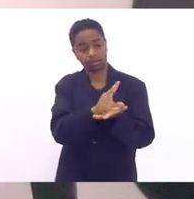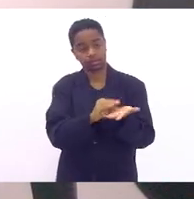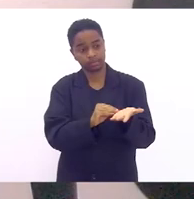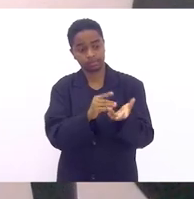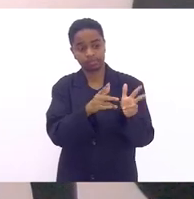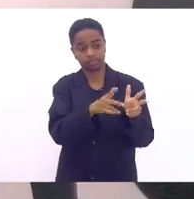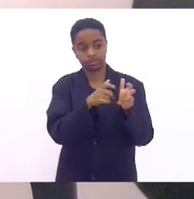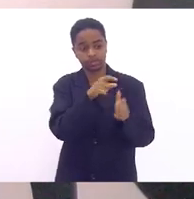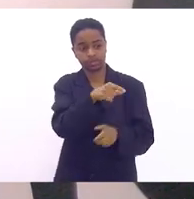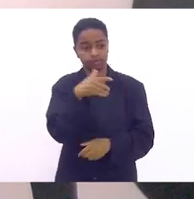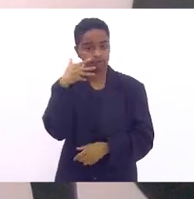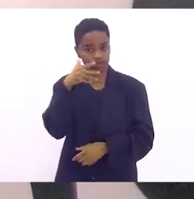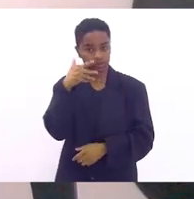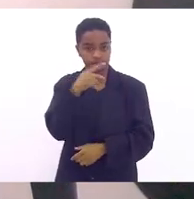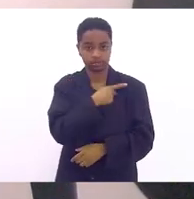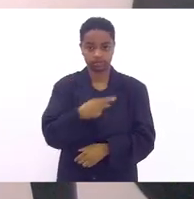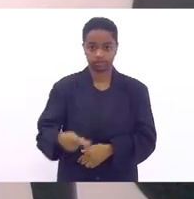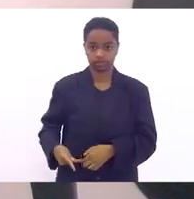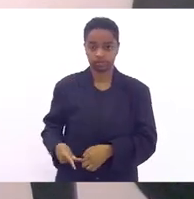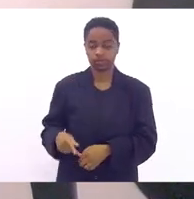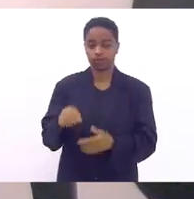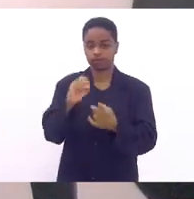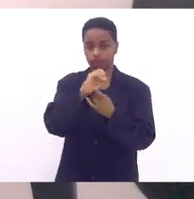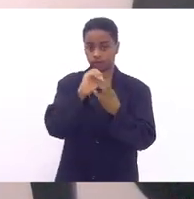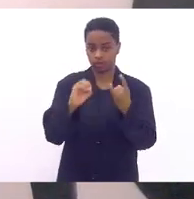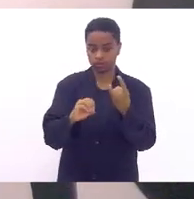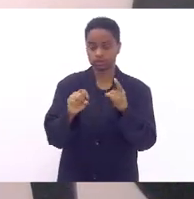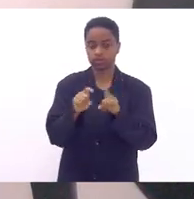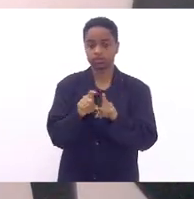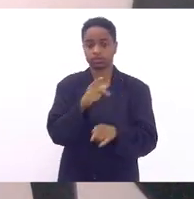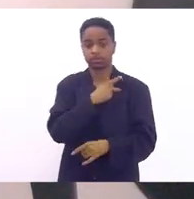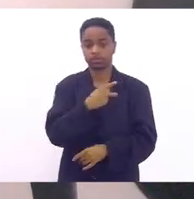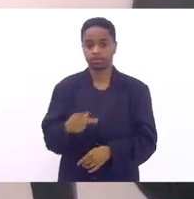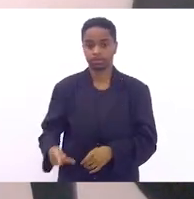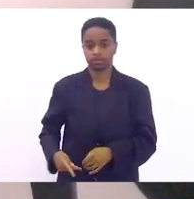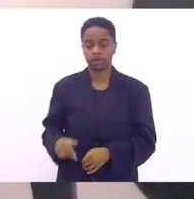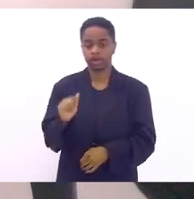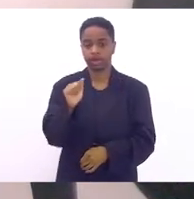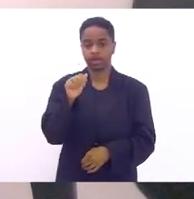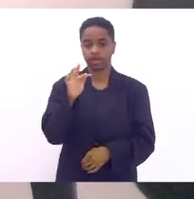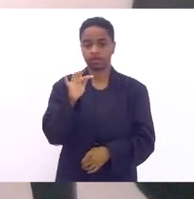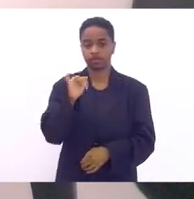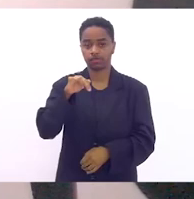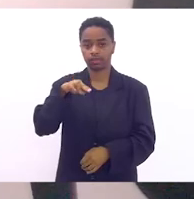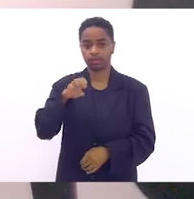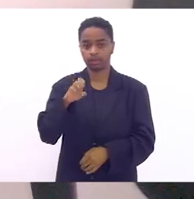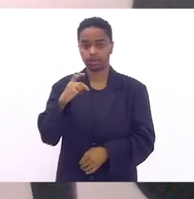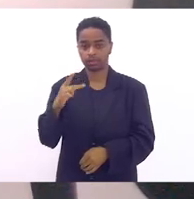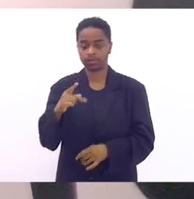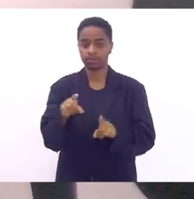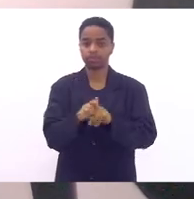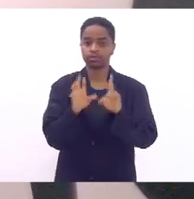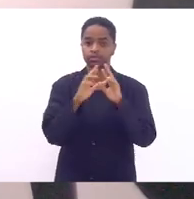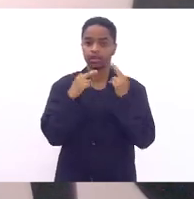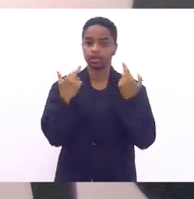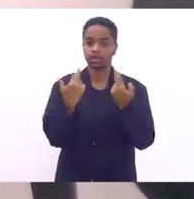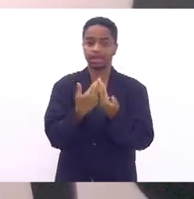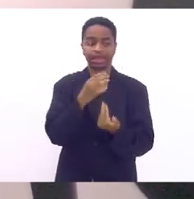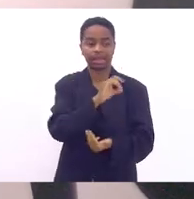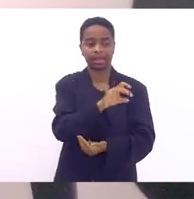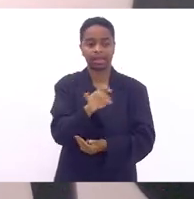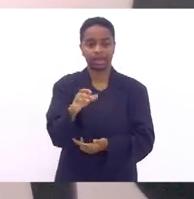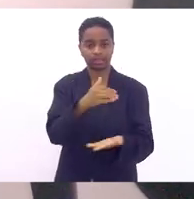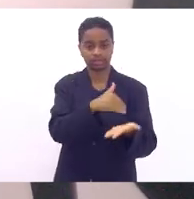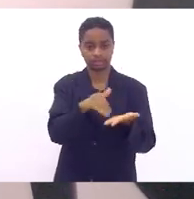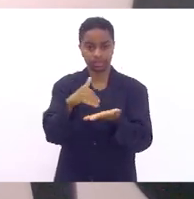Fiocruz né mas também eh do presidente da fnep a reunião com as secretarias porque